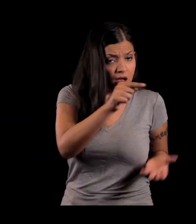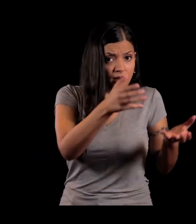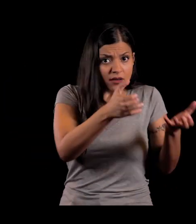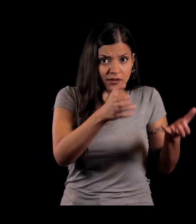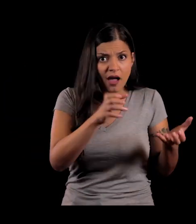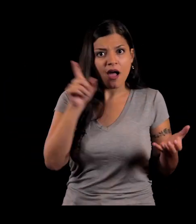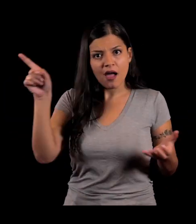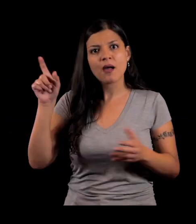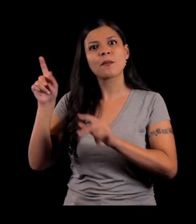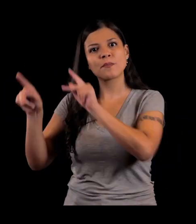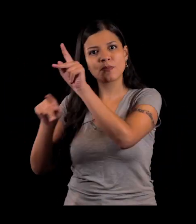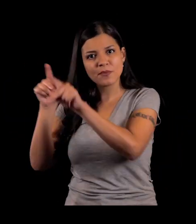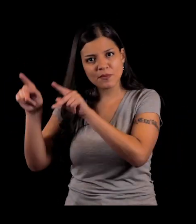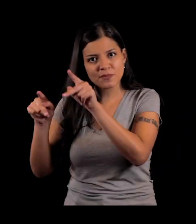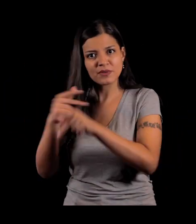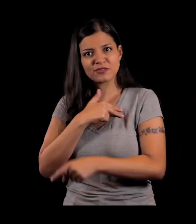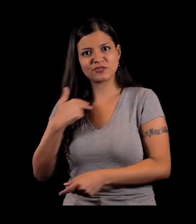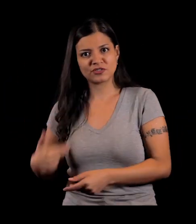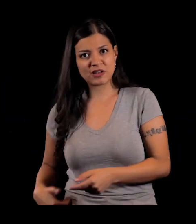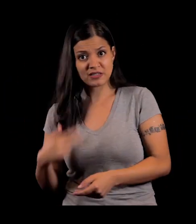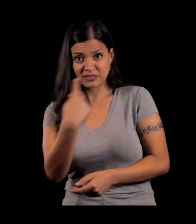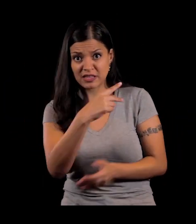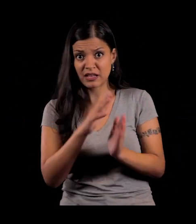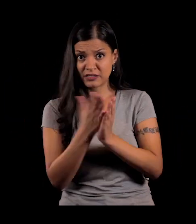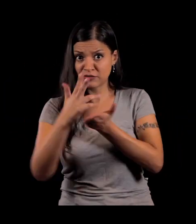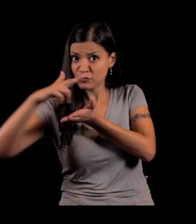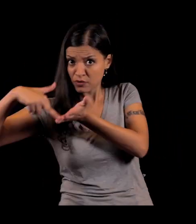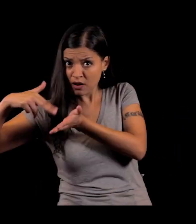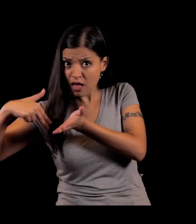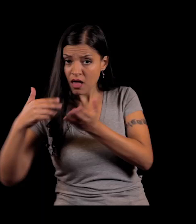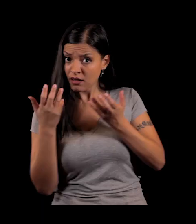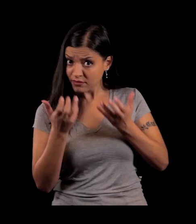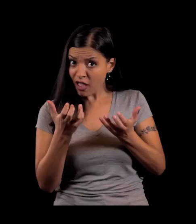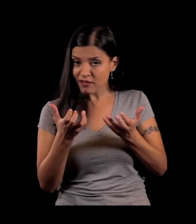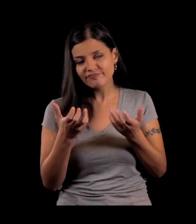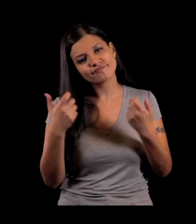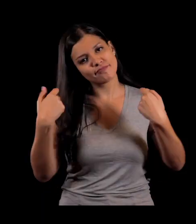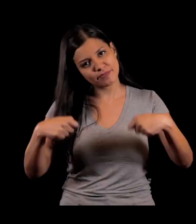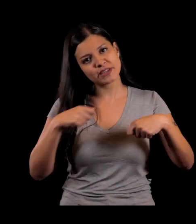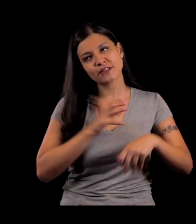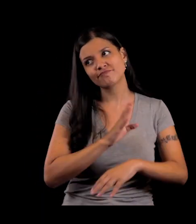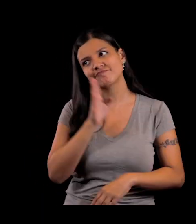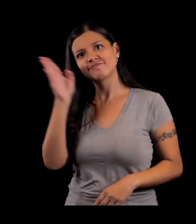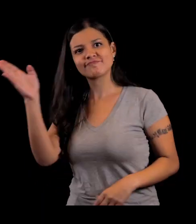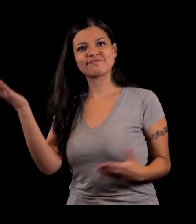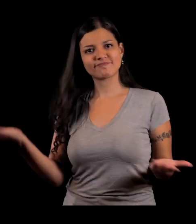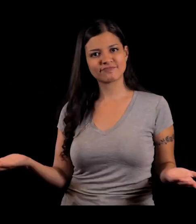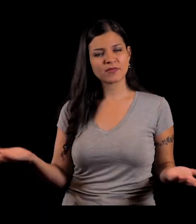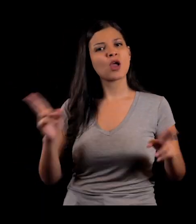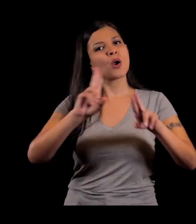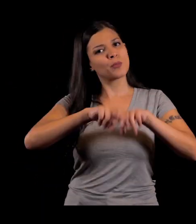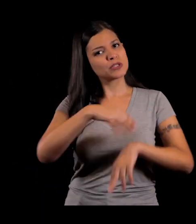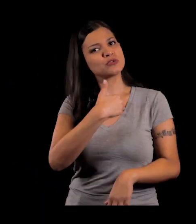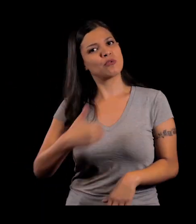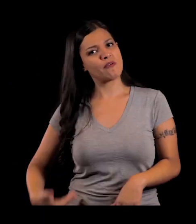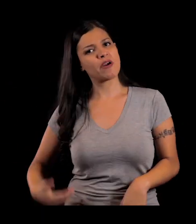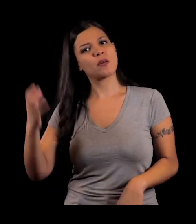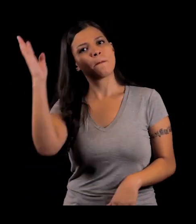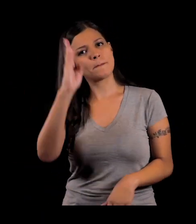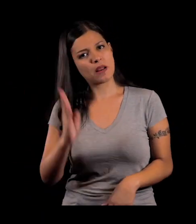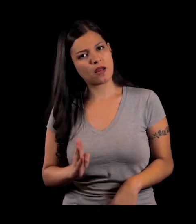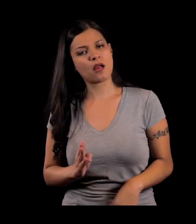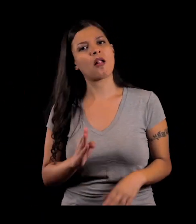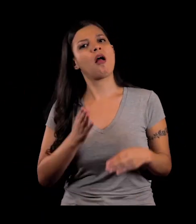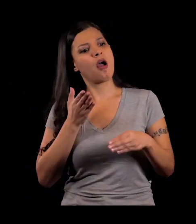público chinês, eles devem estar presentes na China. Então, eu acho que o governo brasileiro deve fazer